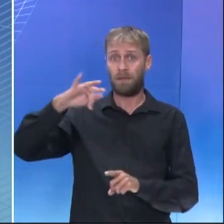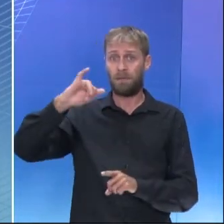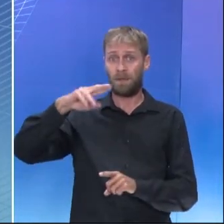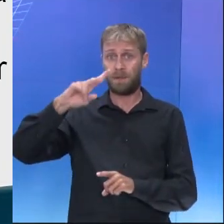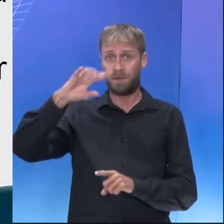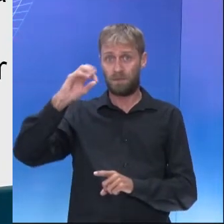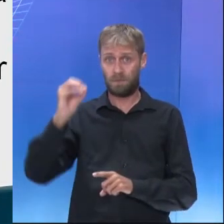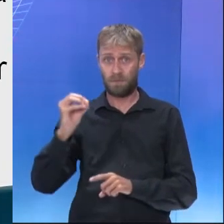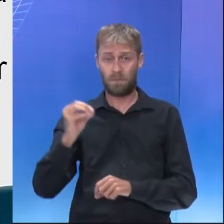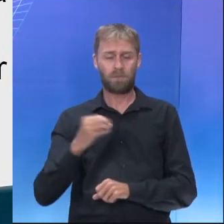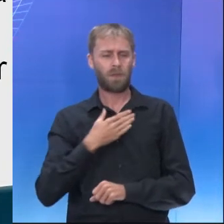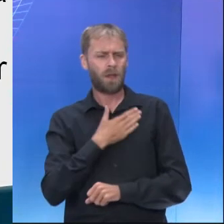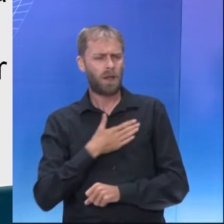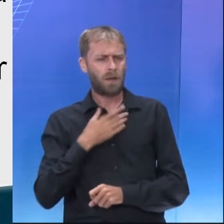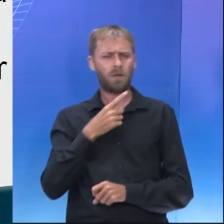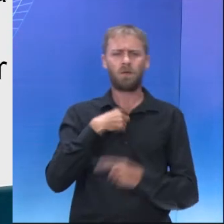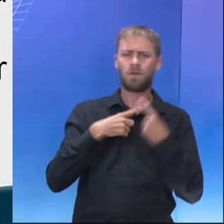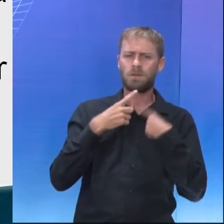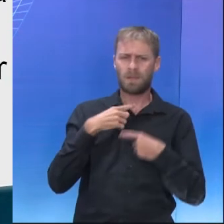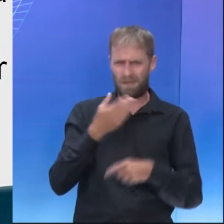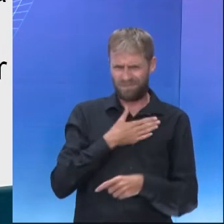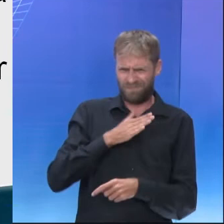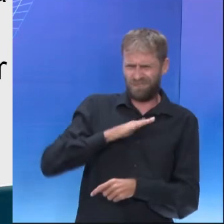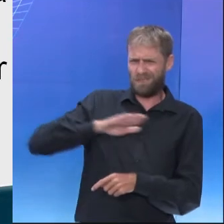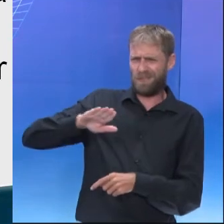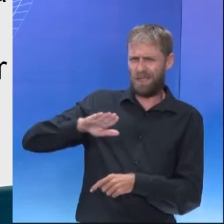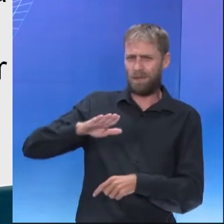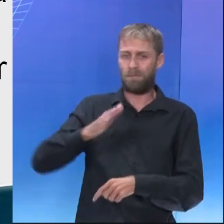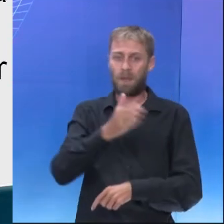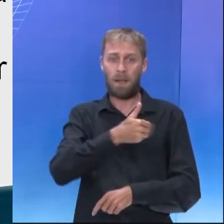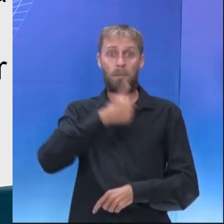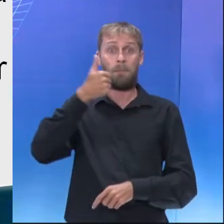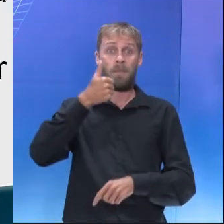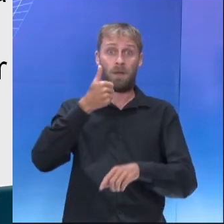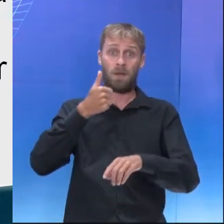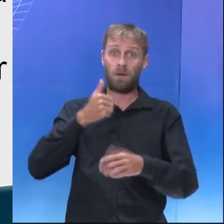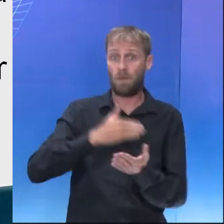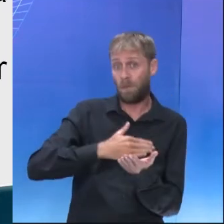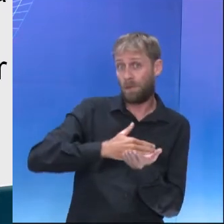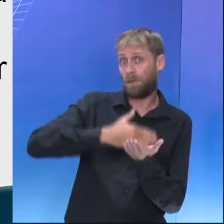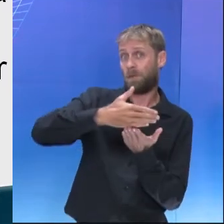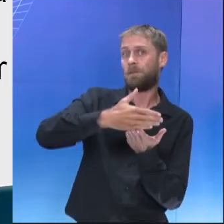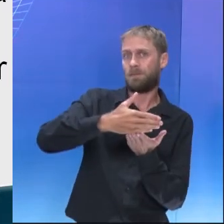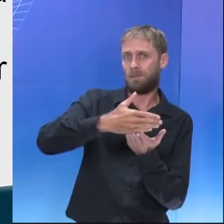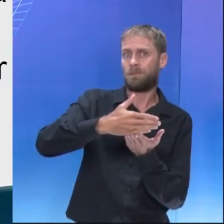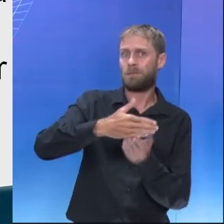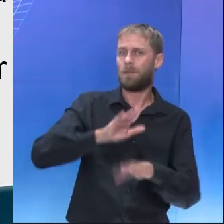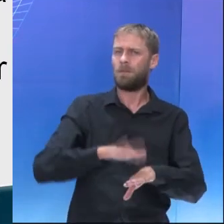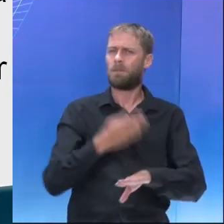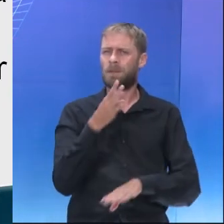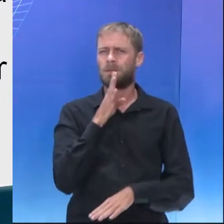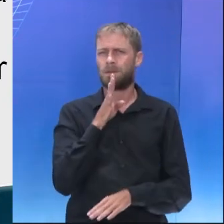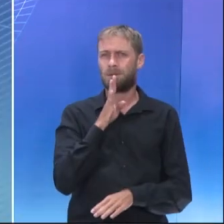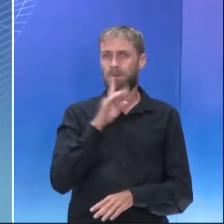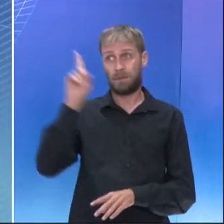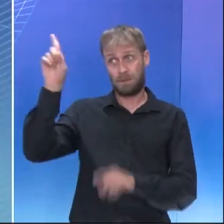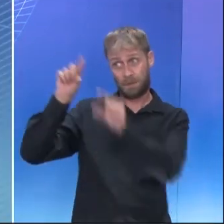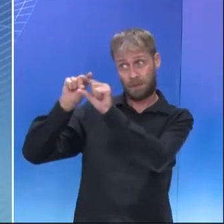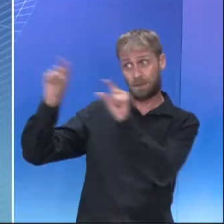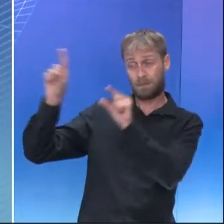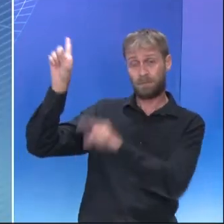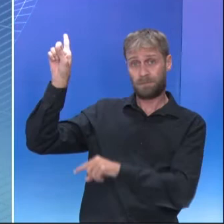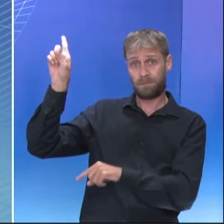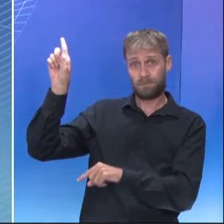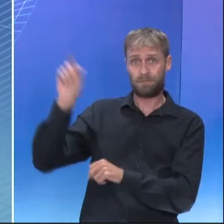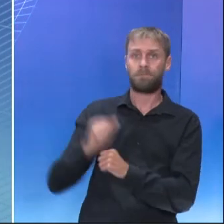like, o love, o hate, o prefer, o start e o begin. Esses são os mais conhecidos. Tanto você pode usar